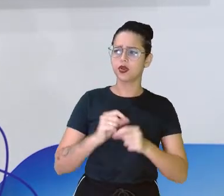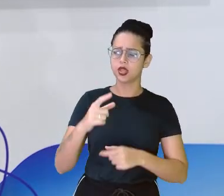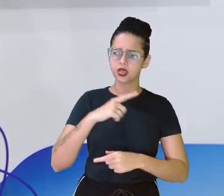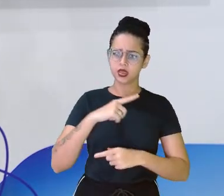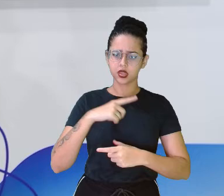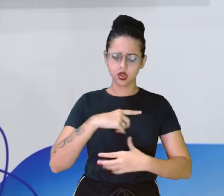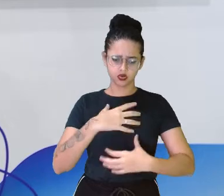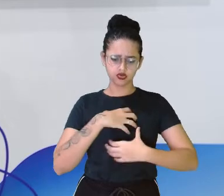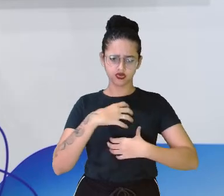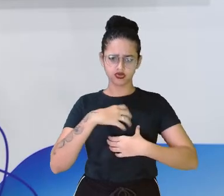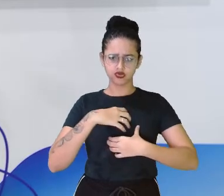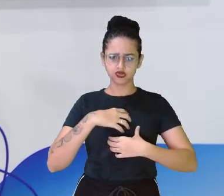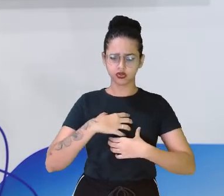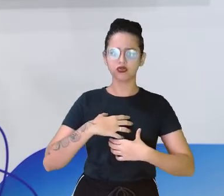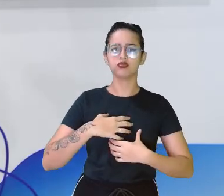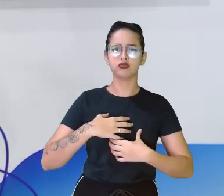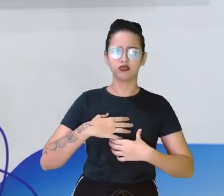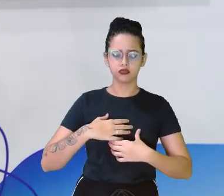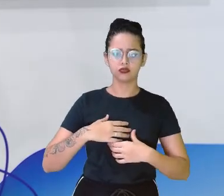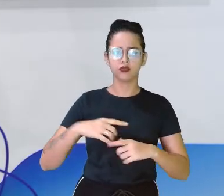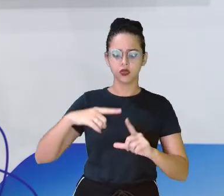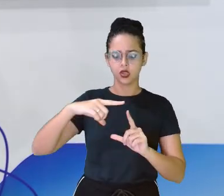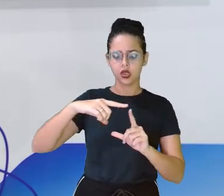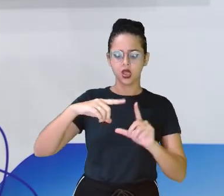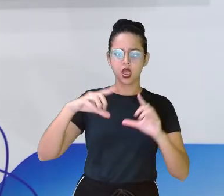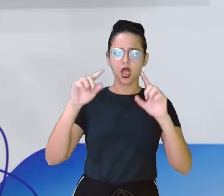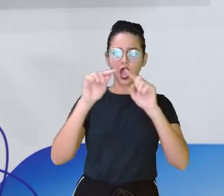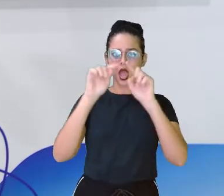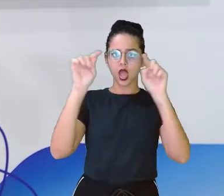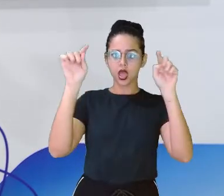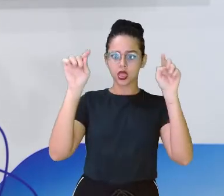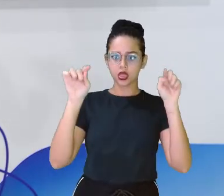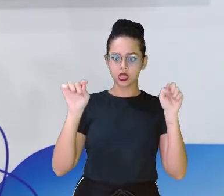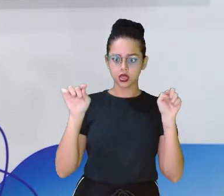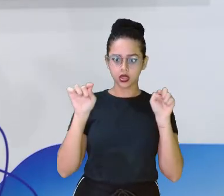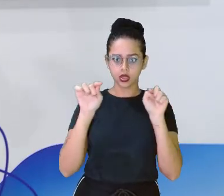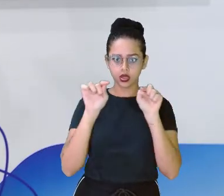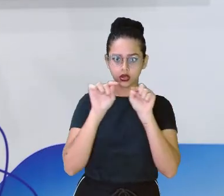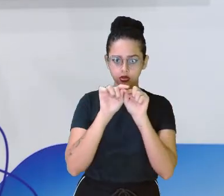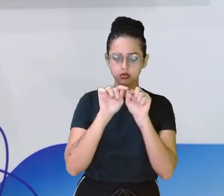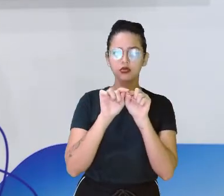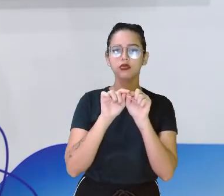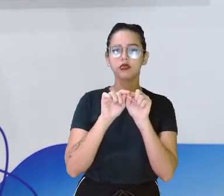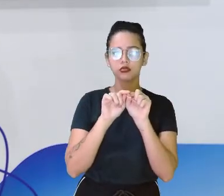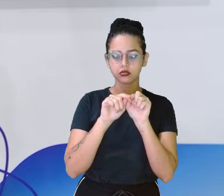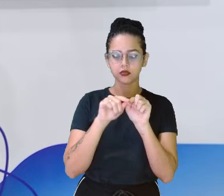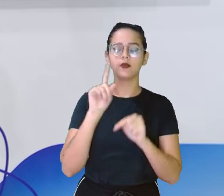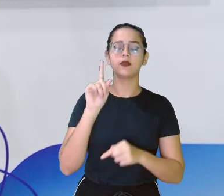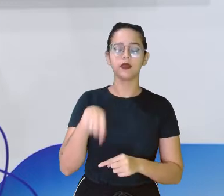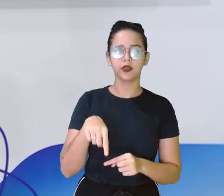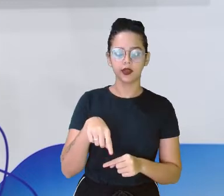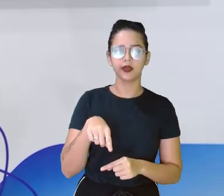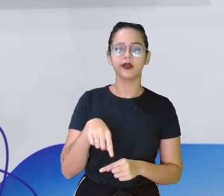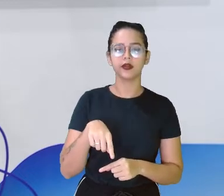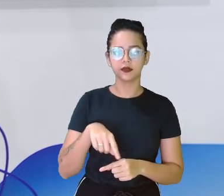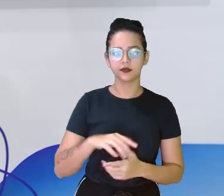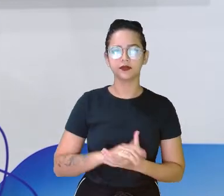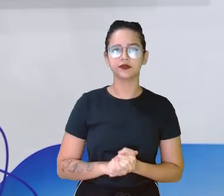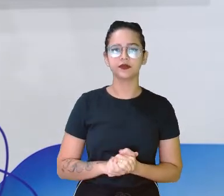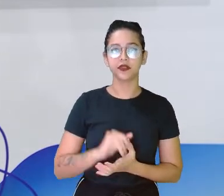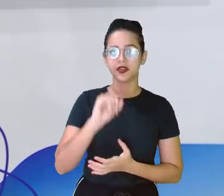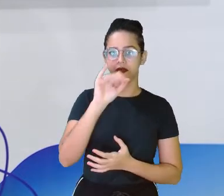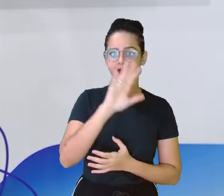uma forma retangular. Possivelmente, a forma da tua TV é um retângulo,